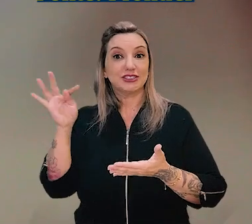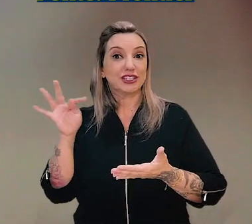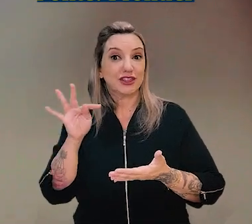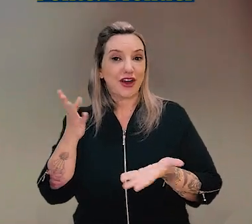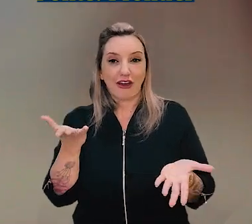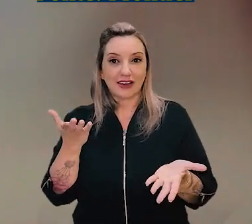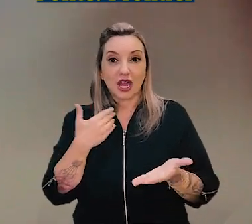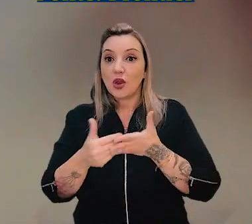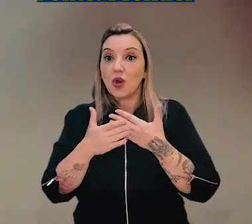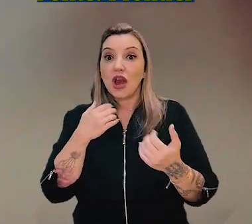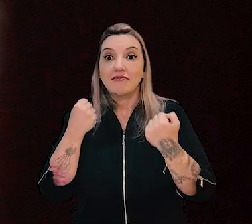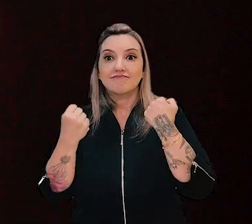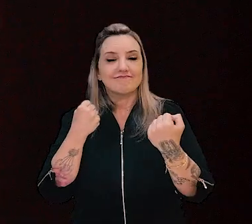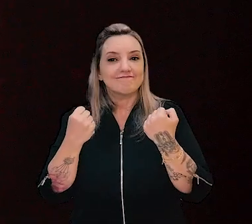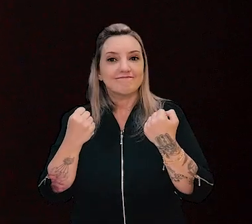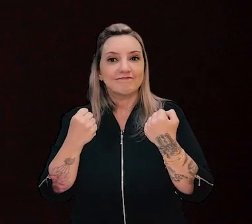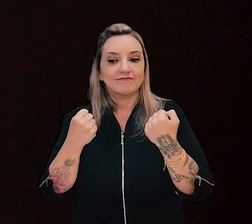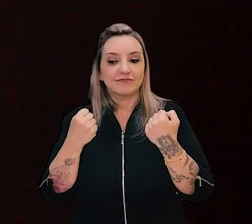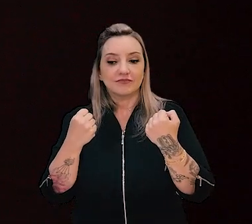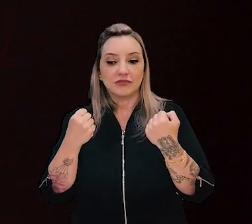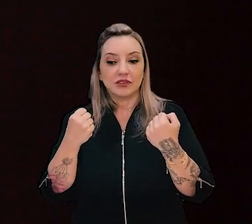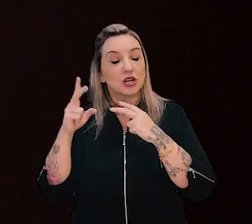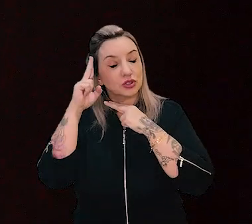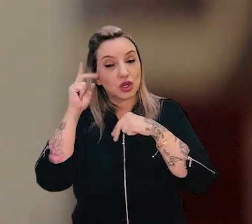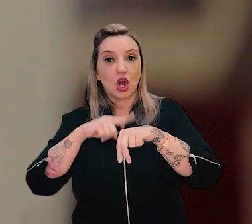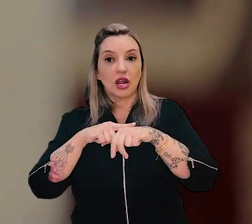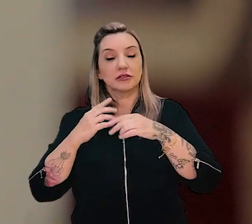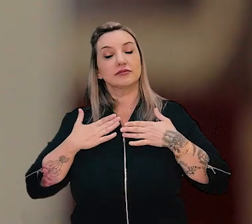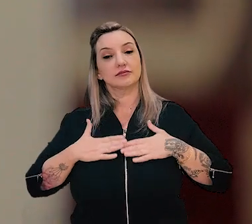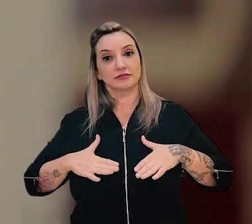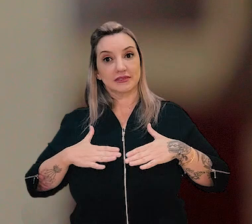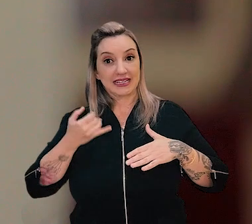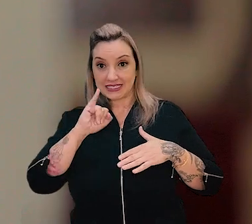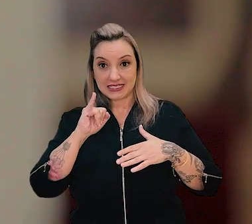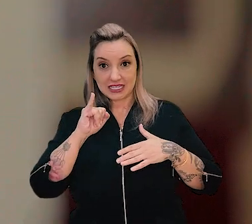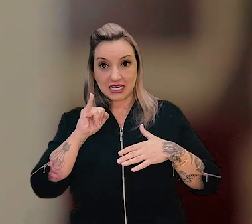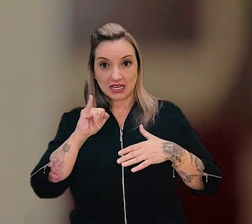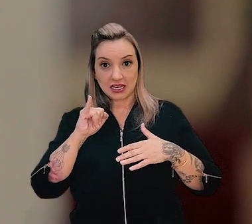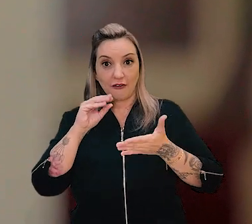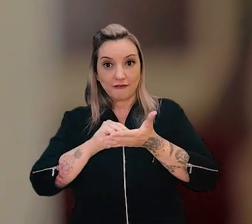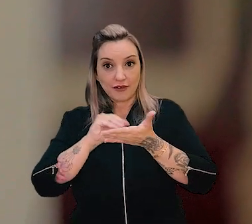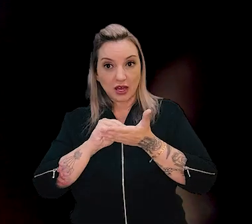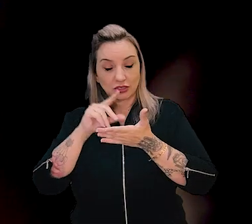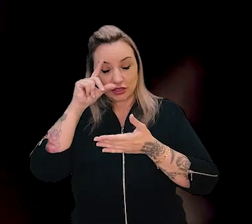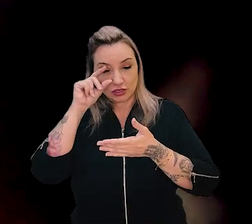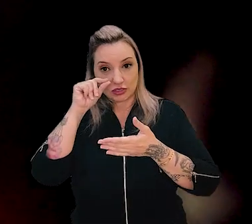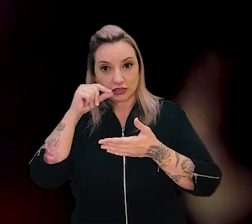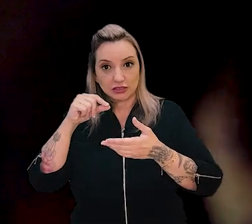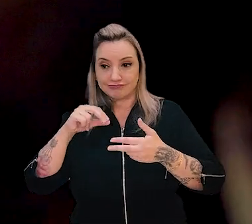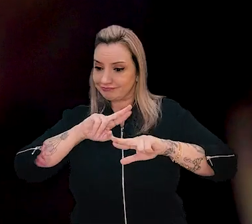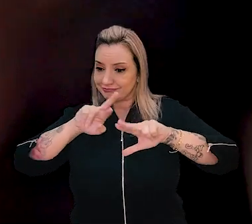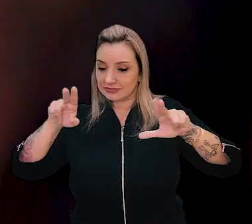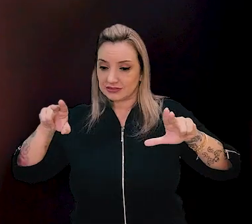É qualquer atividade física. O sono é o horário do descanso. A ausência de sono, ela pode causar